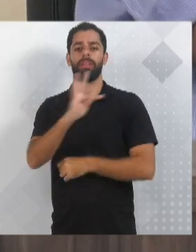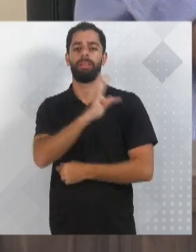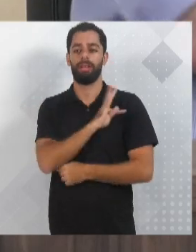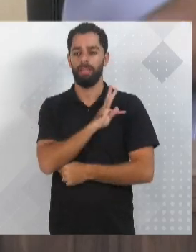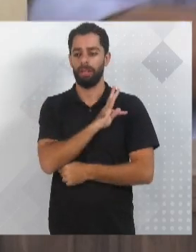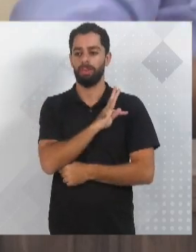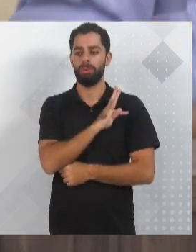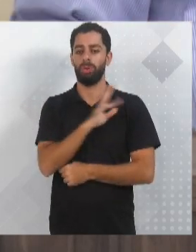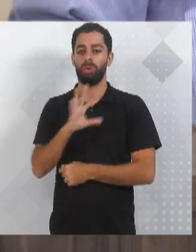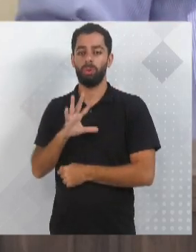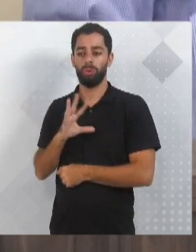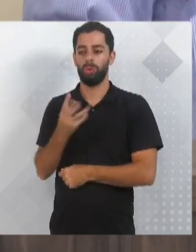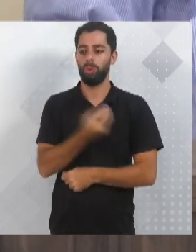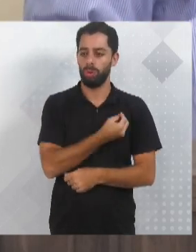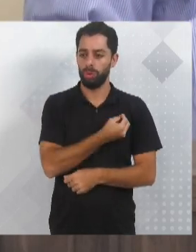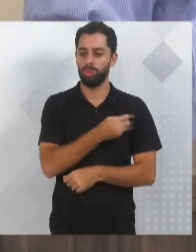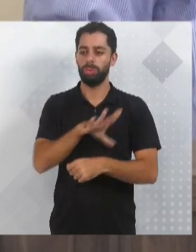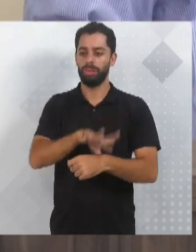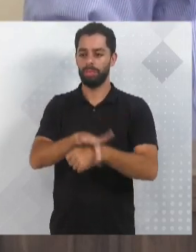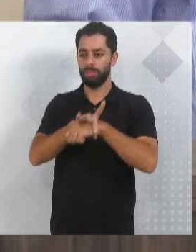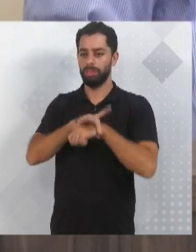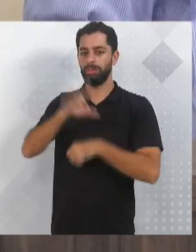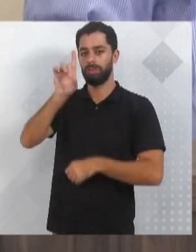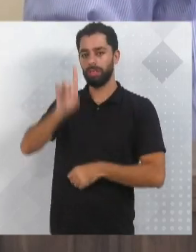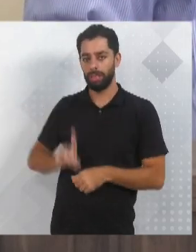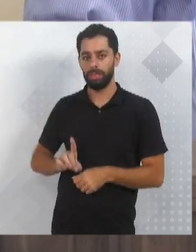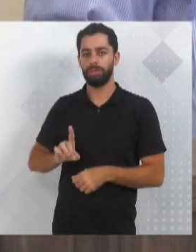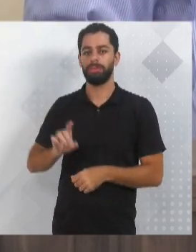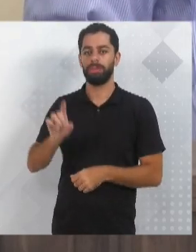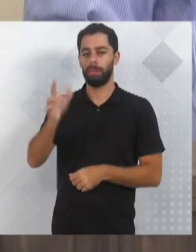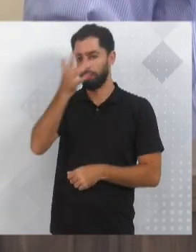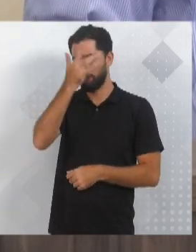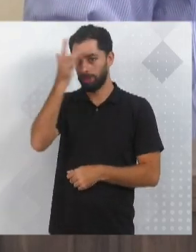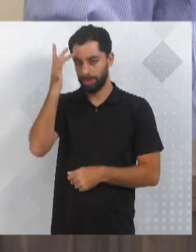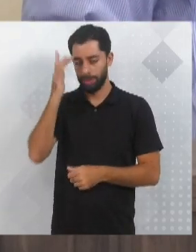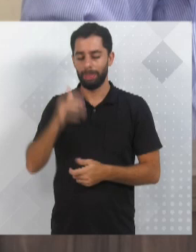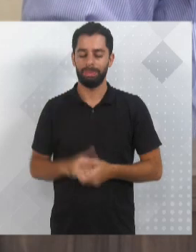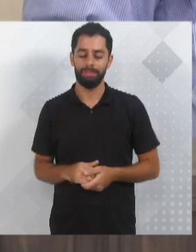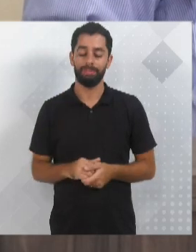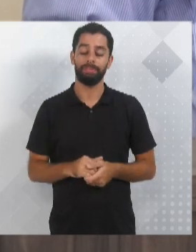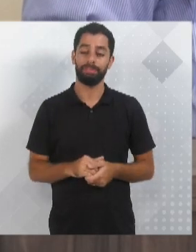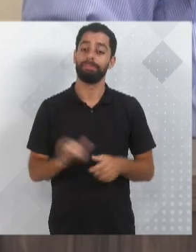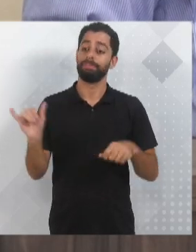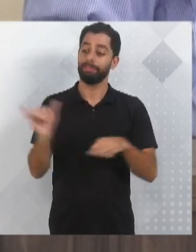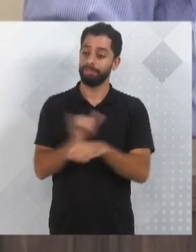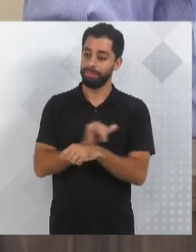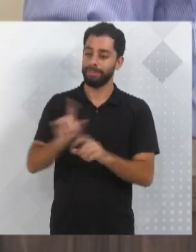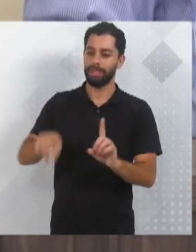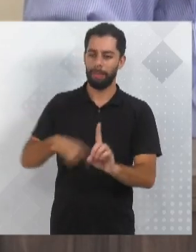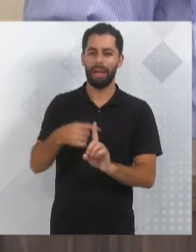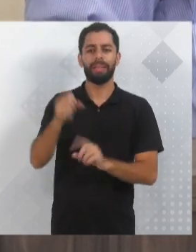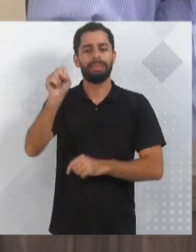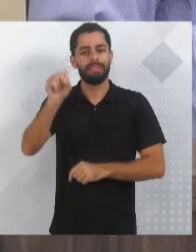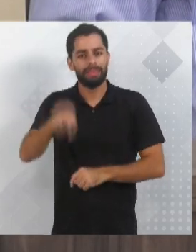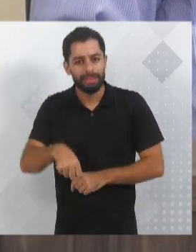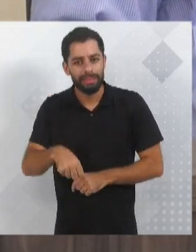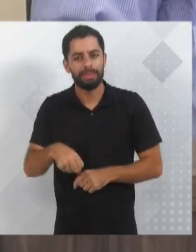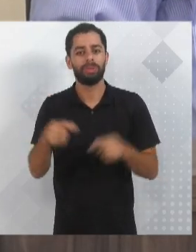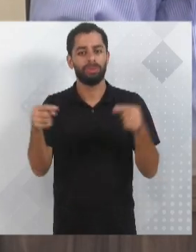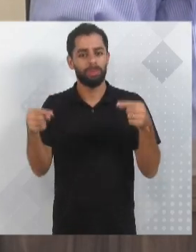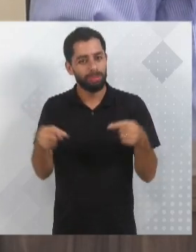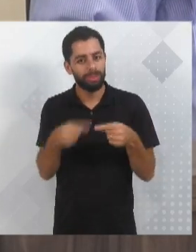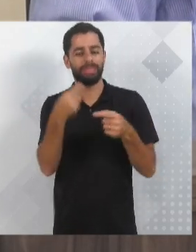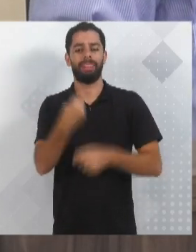com todo o zelo e garantia dos direitos desse usuário. Mas é uma estratégia a mais, sim, para a gente dizer sim à